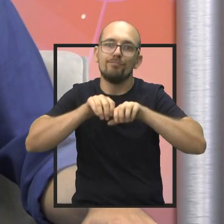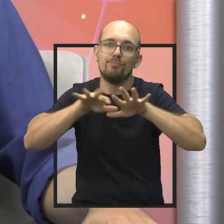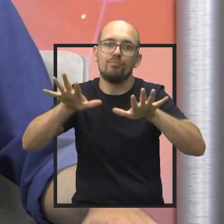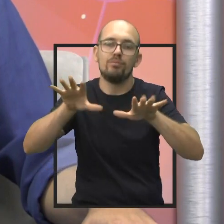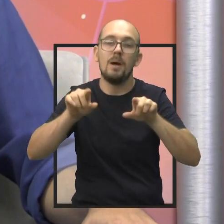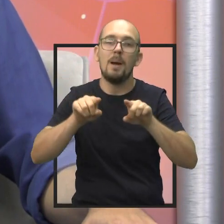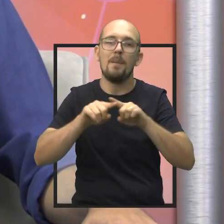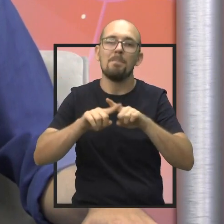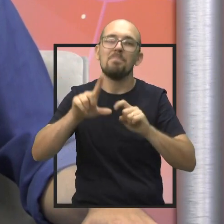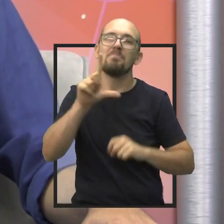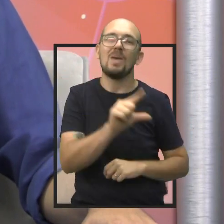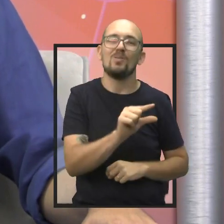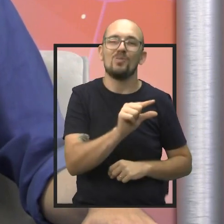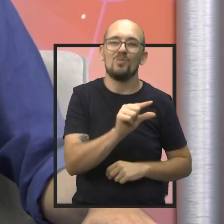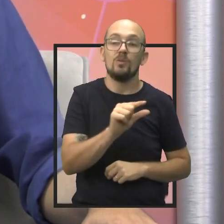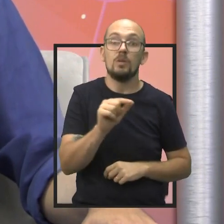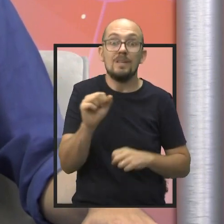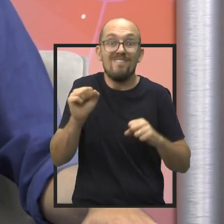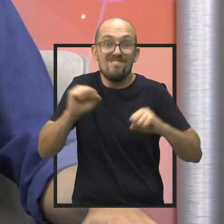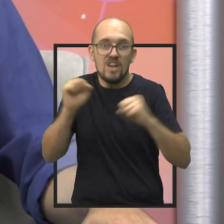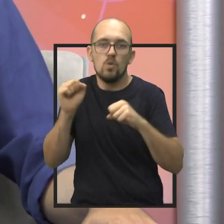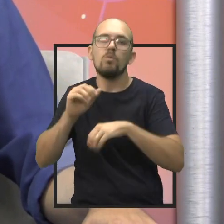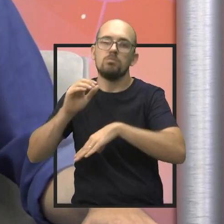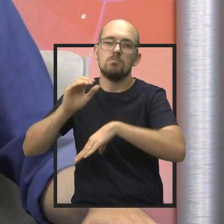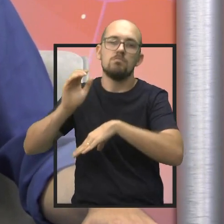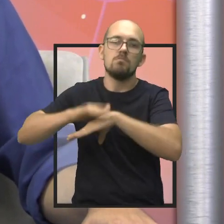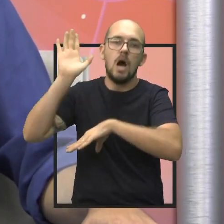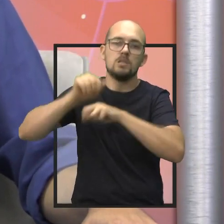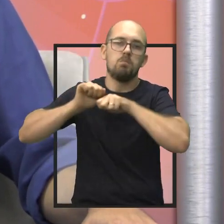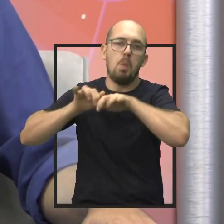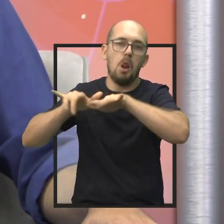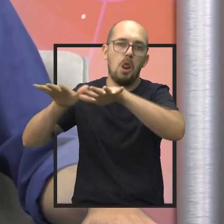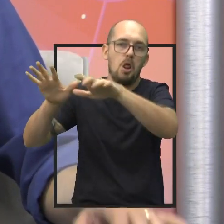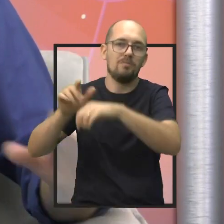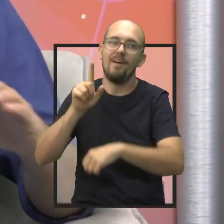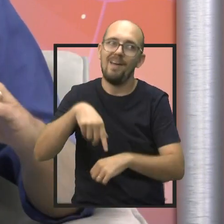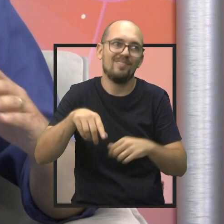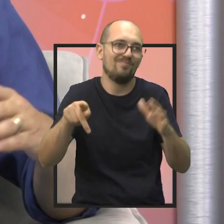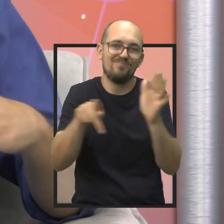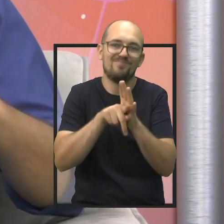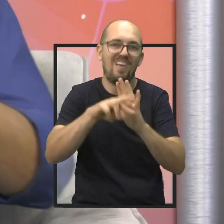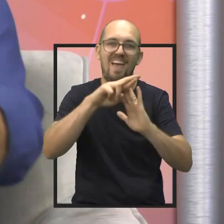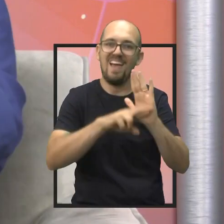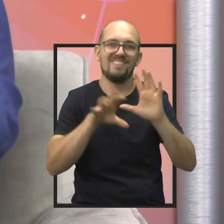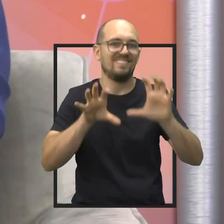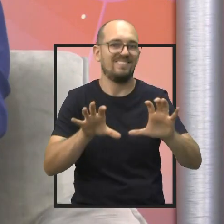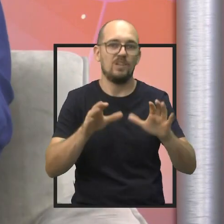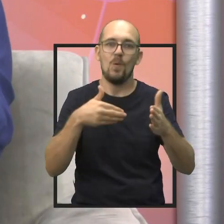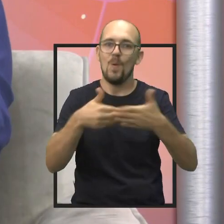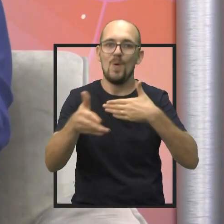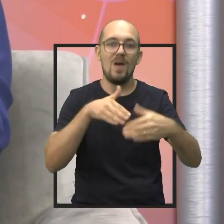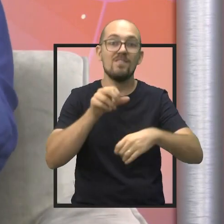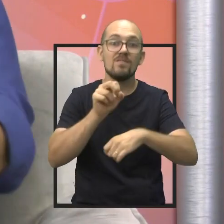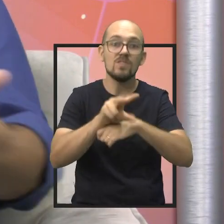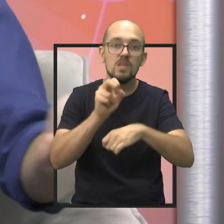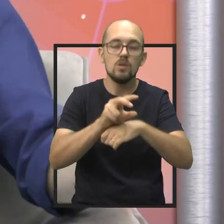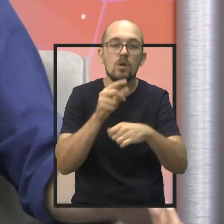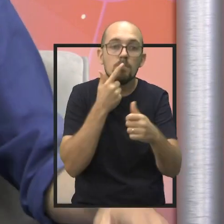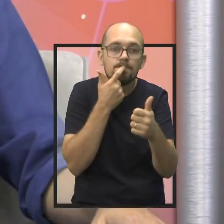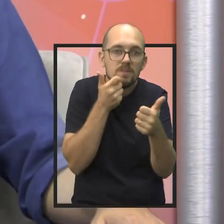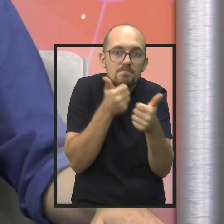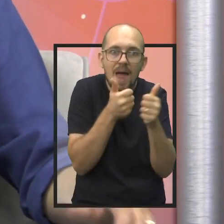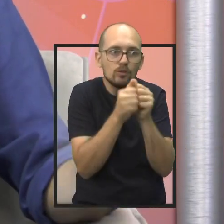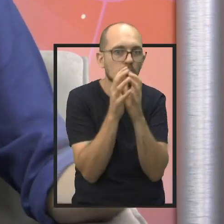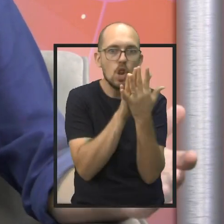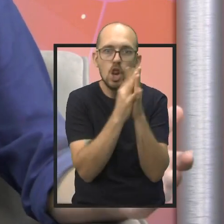de clima quente do que no país de clima frio. Isso é uma regra para praticamente todos os vírus que causam doença